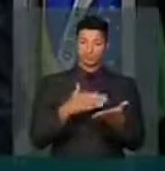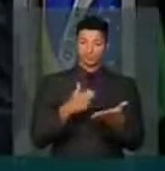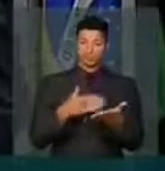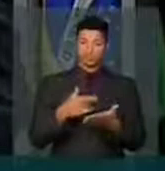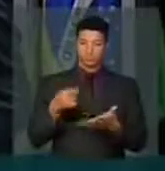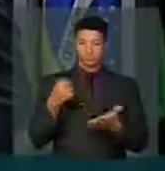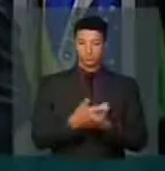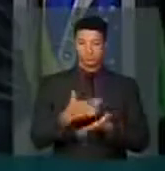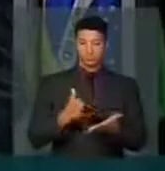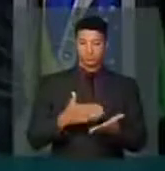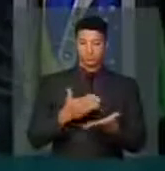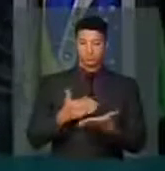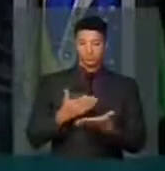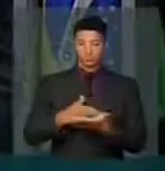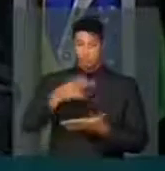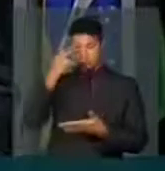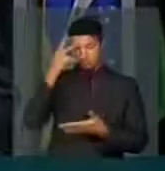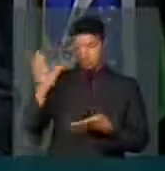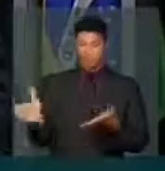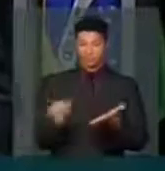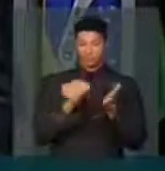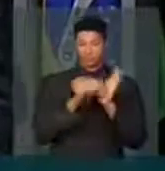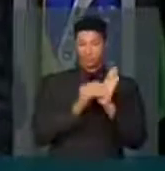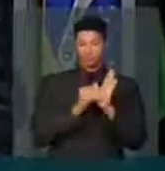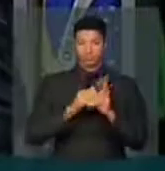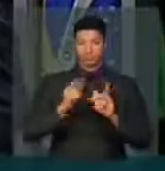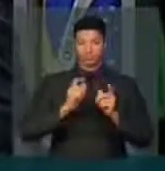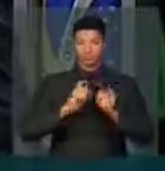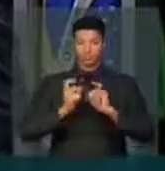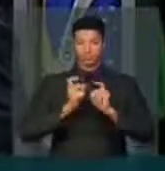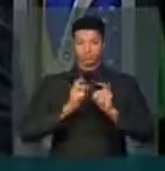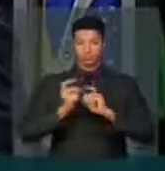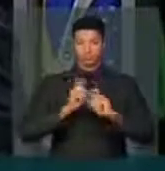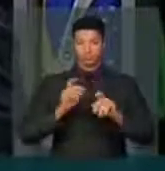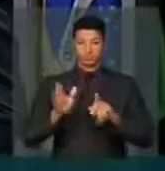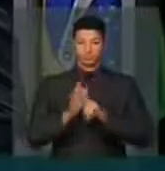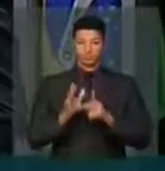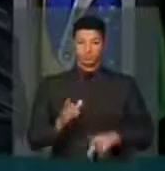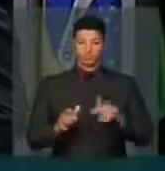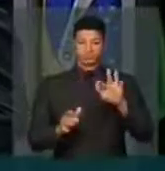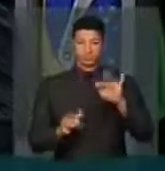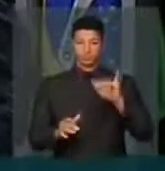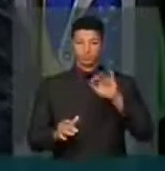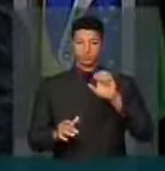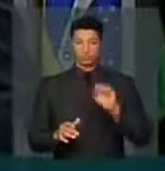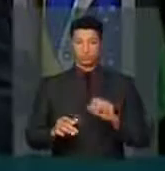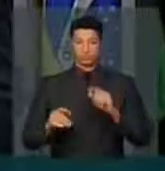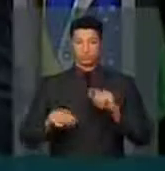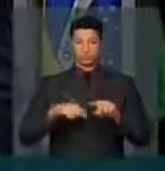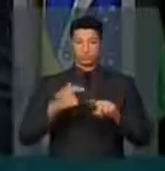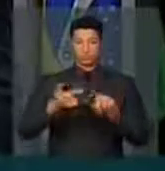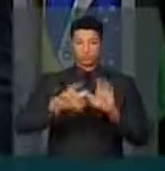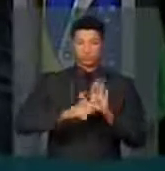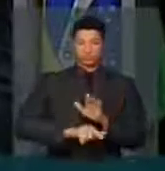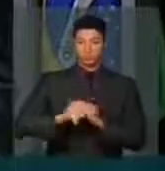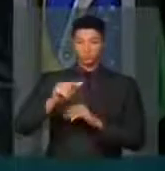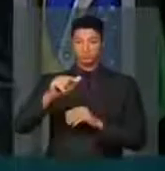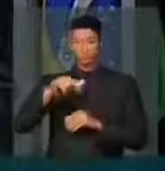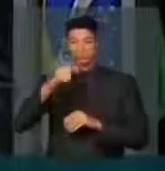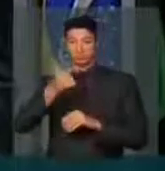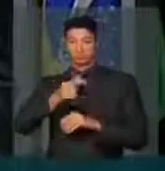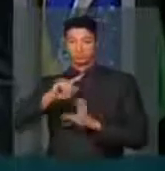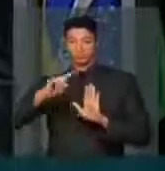compra de livros didáticos, para colocar na administração do FIES. Mais uma vez, mais um erro. O